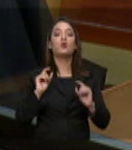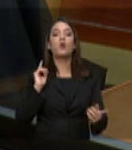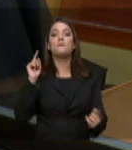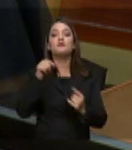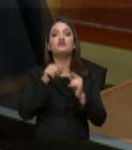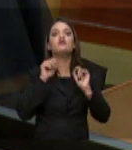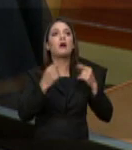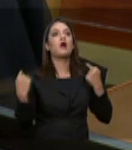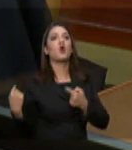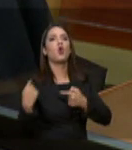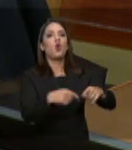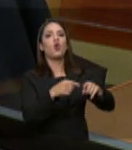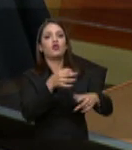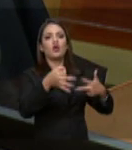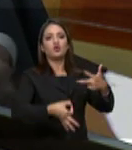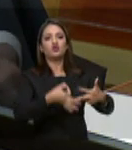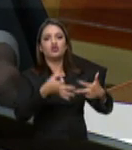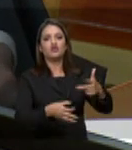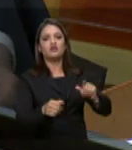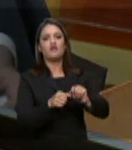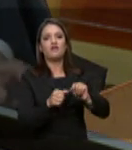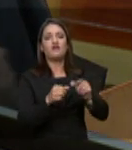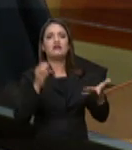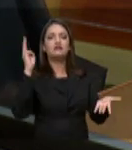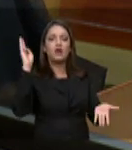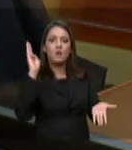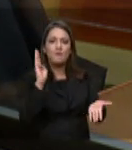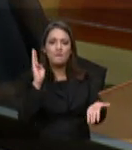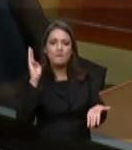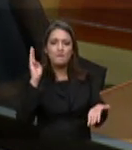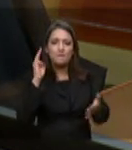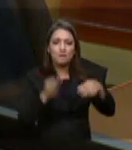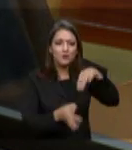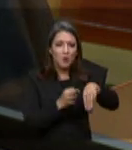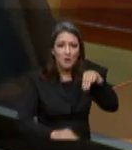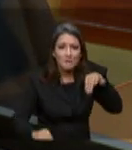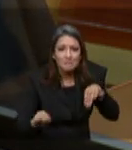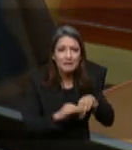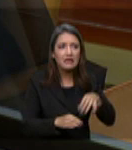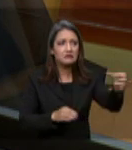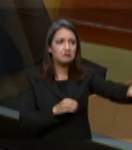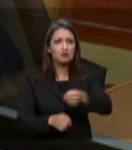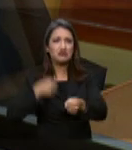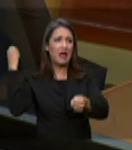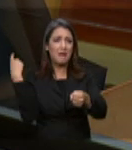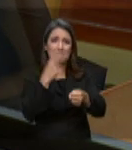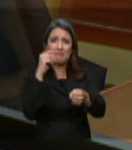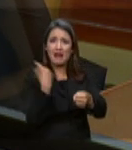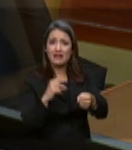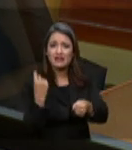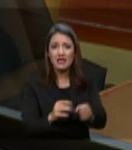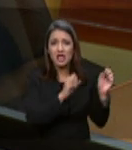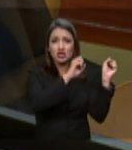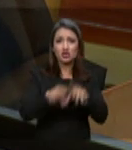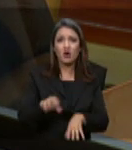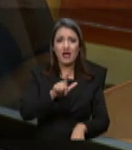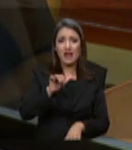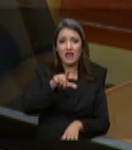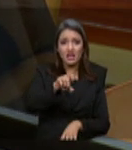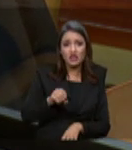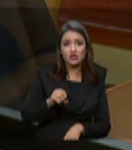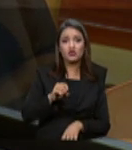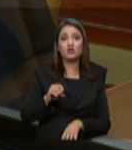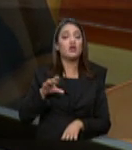utilizar o poder judiciário joga o ministro dentro da lixeira retirar o ministro na base da porrada nada mais são do que ilações